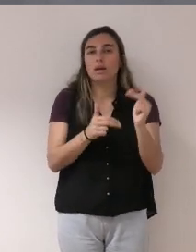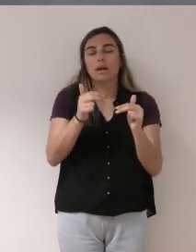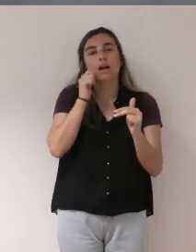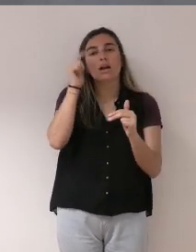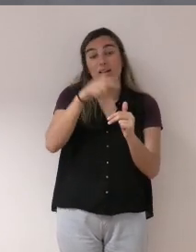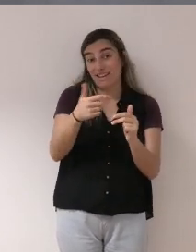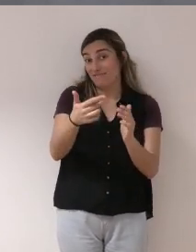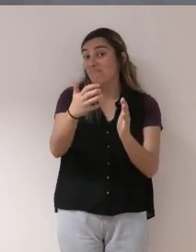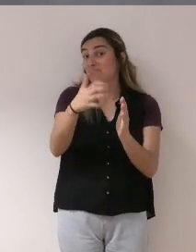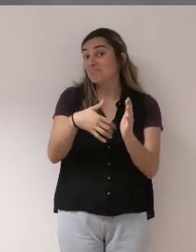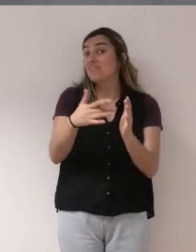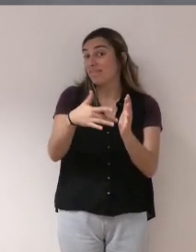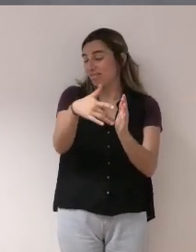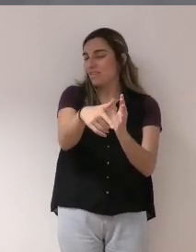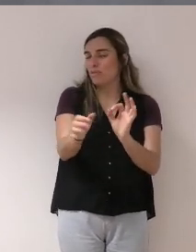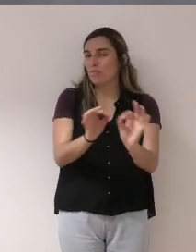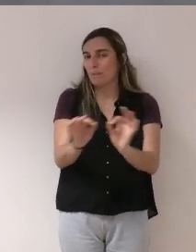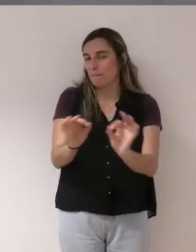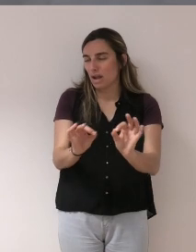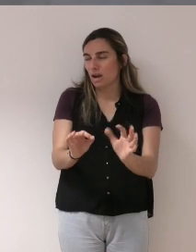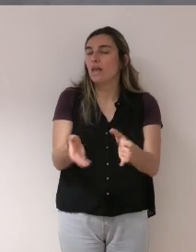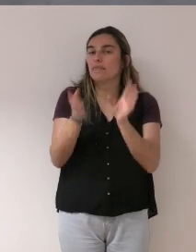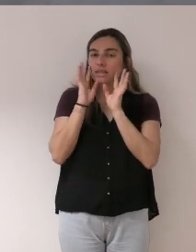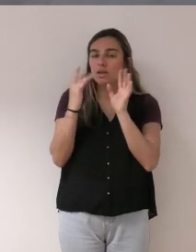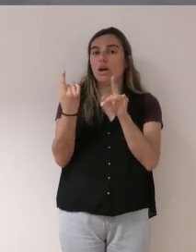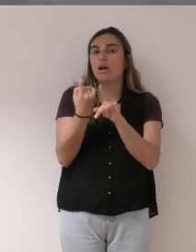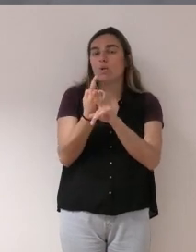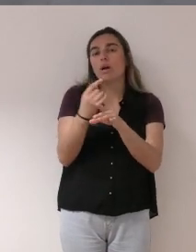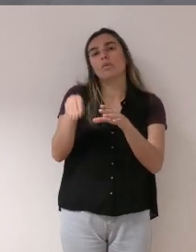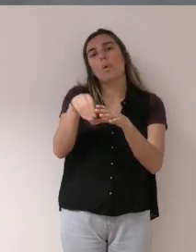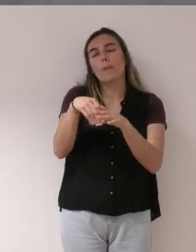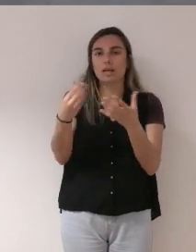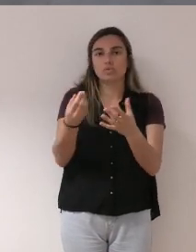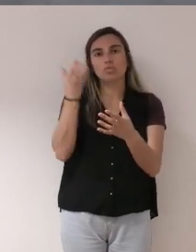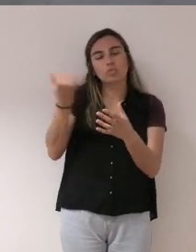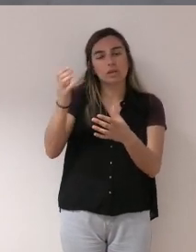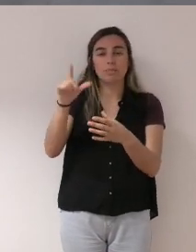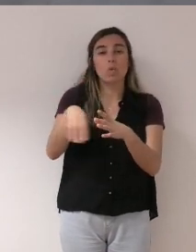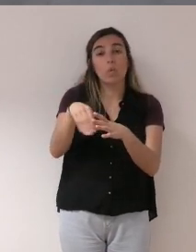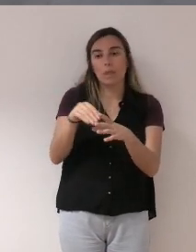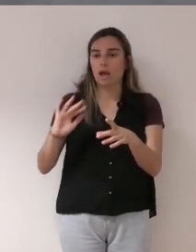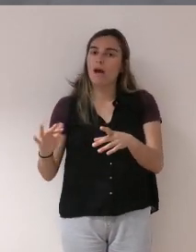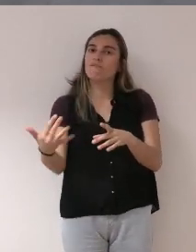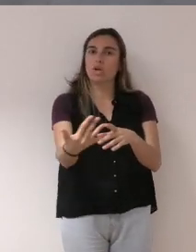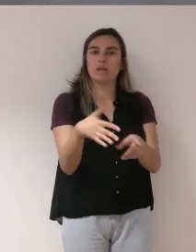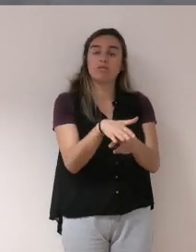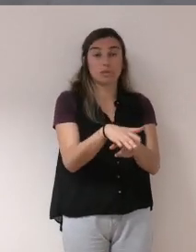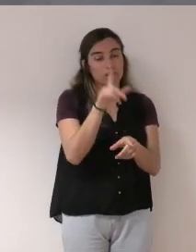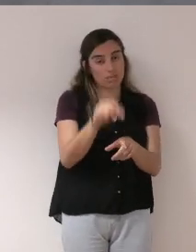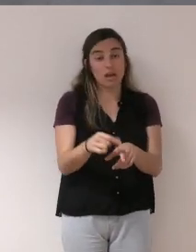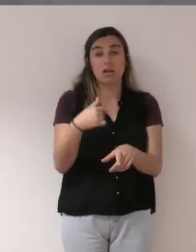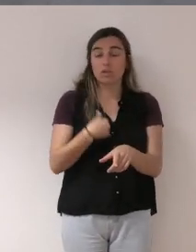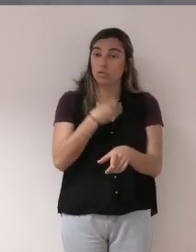obras, tendo em atenção aquilo que é o contexto cultural e aquilo que é o contexto envolvente. Eu creio que boa parte